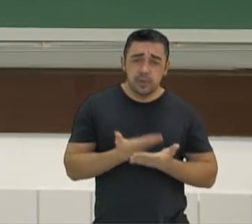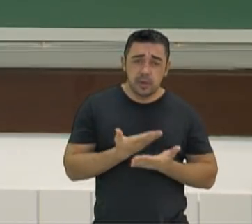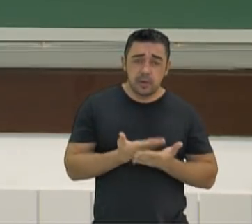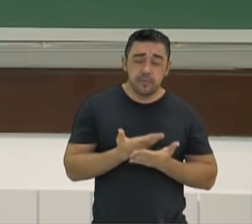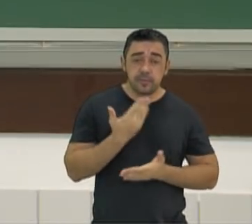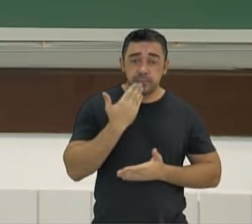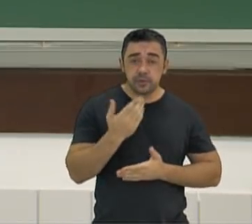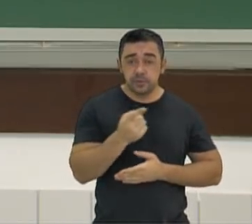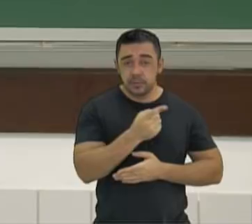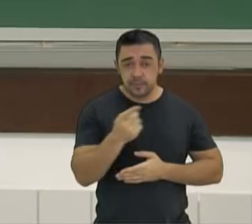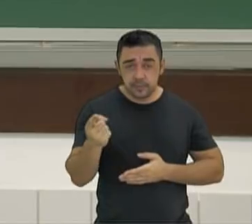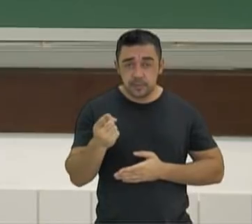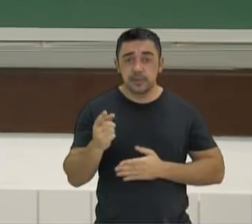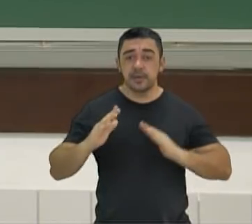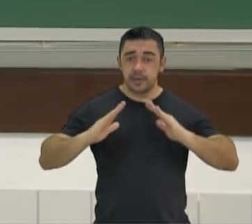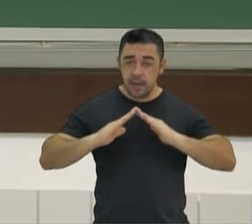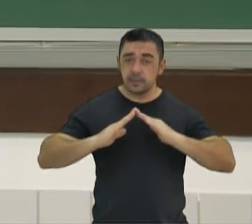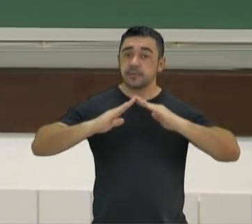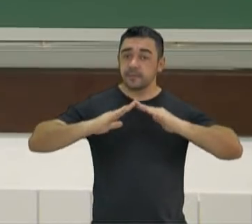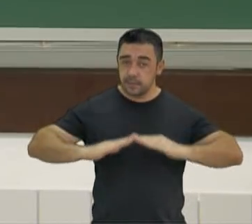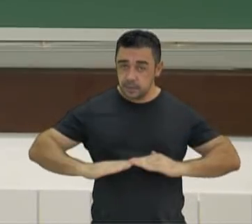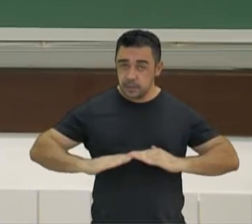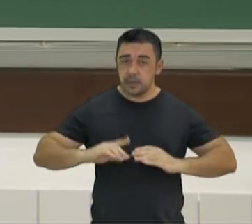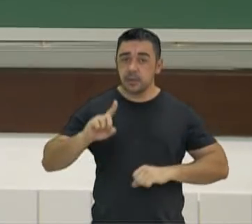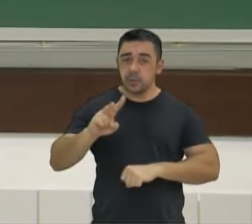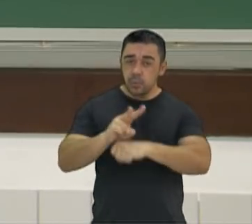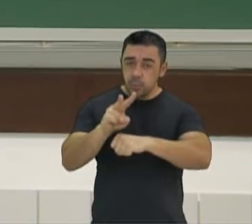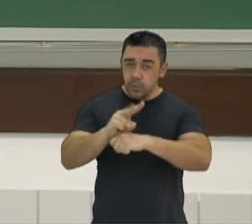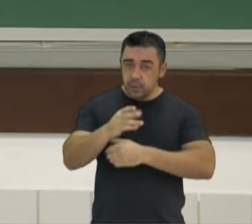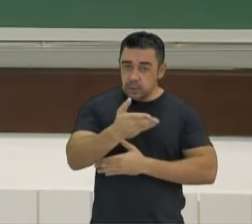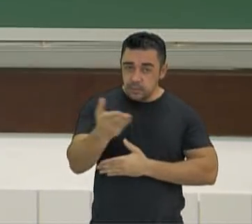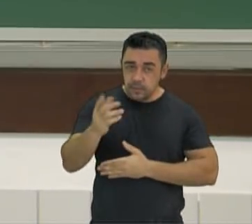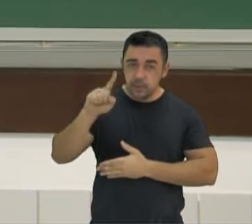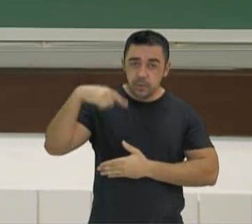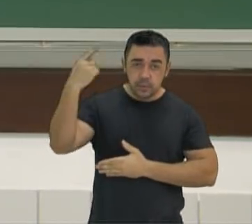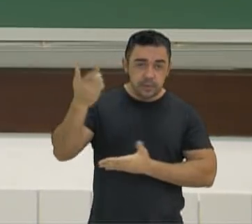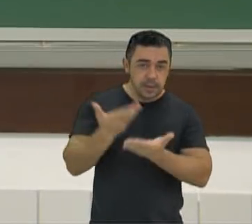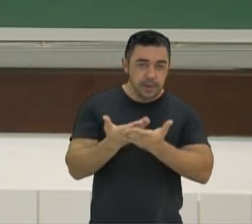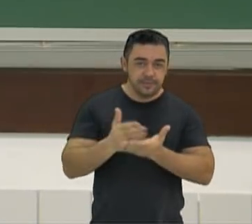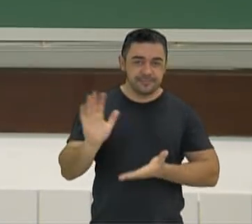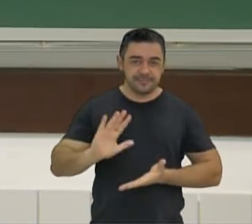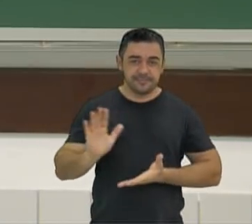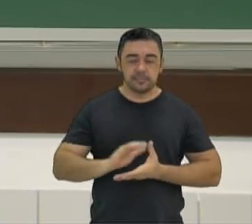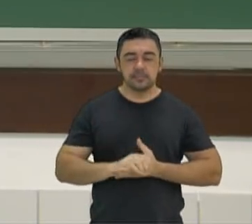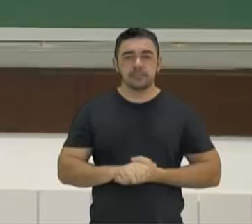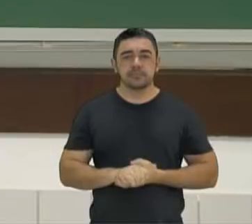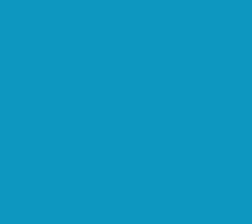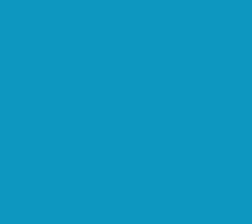fim, eu vou pedir para vocês ficarem em casa, se cuidarem e até uma próxima aula.